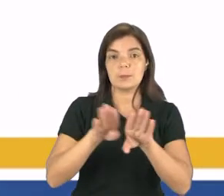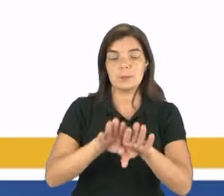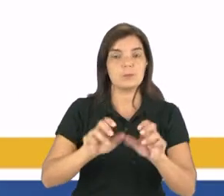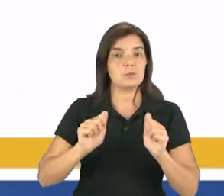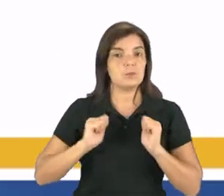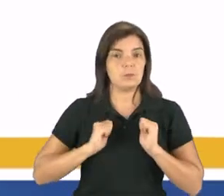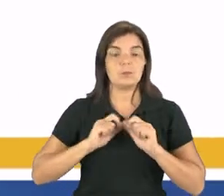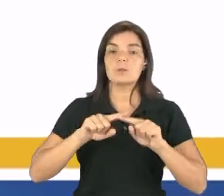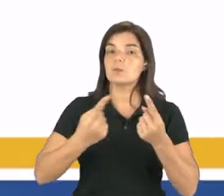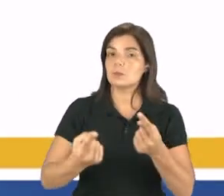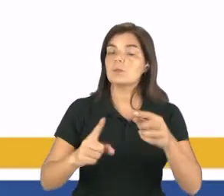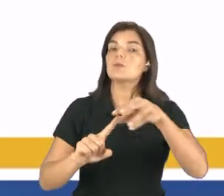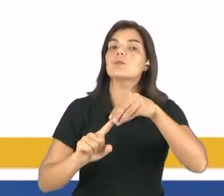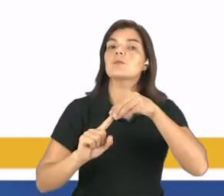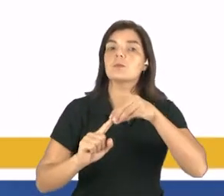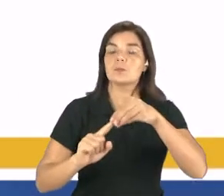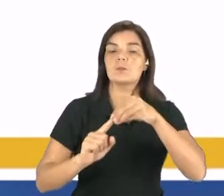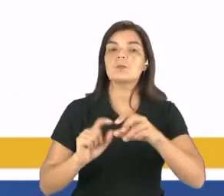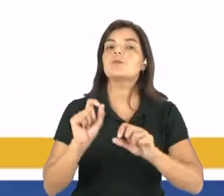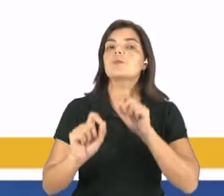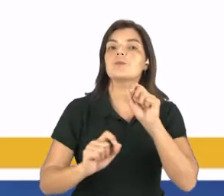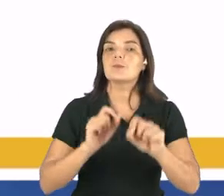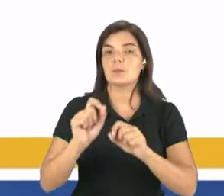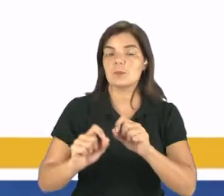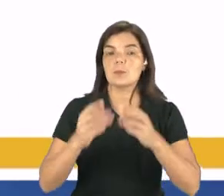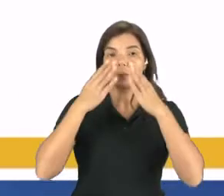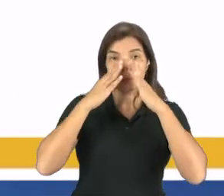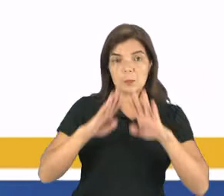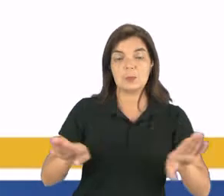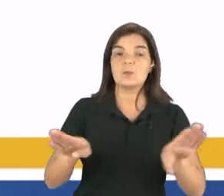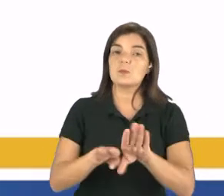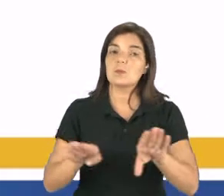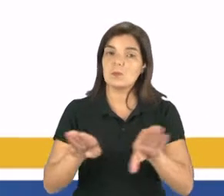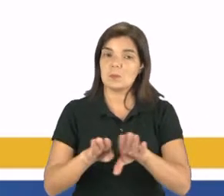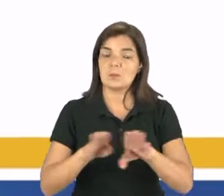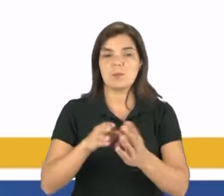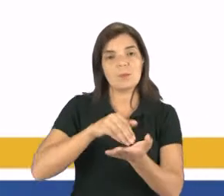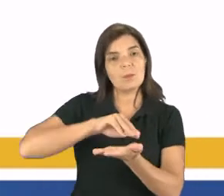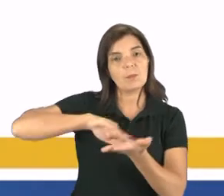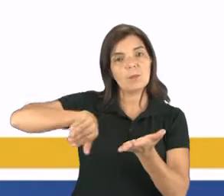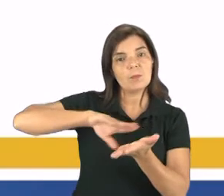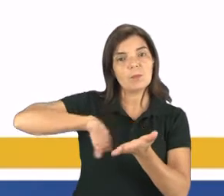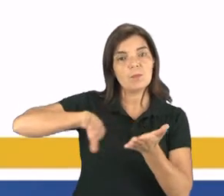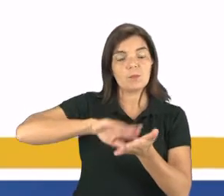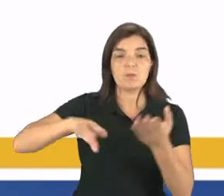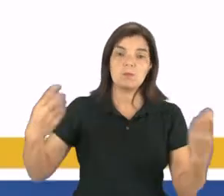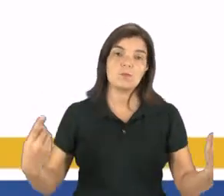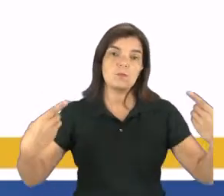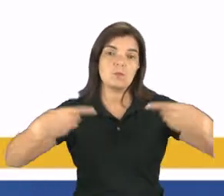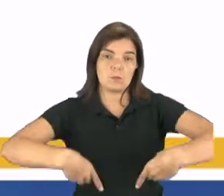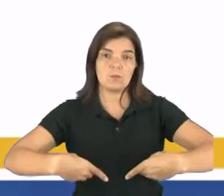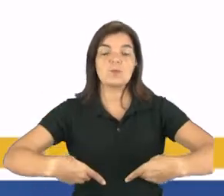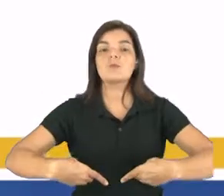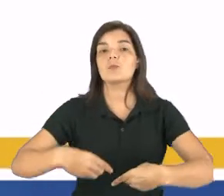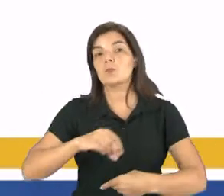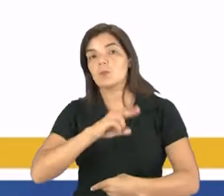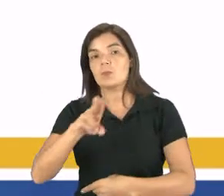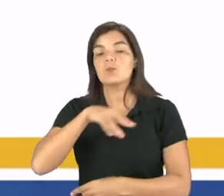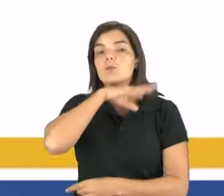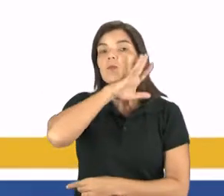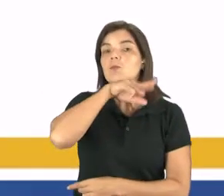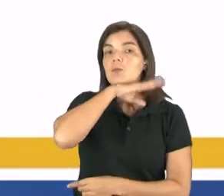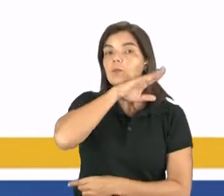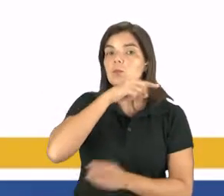Sua finalidade era submeter, humilhar e até mesmo eliminar os seus adversários ou animais